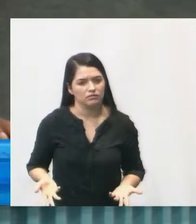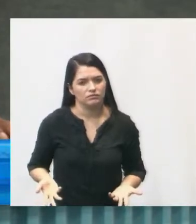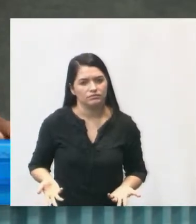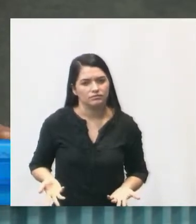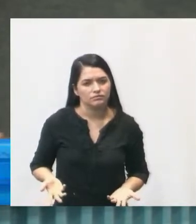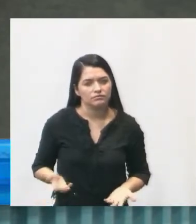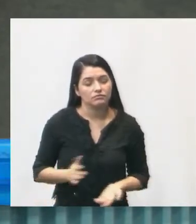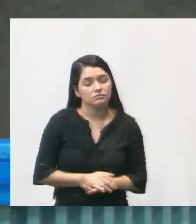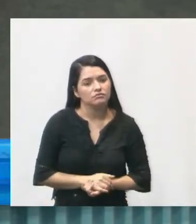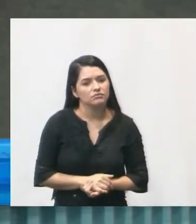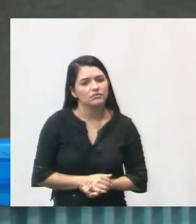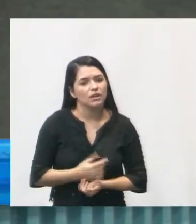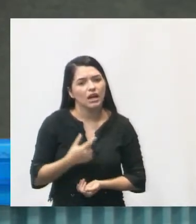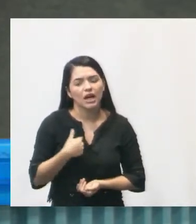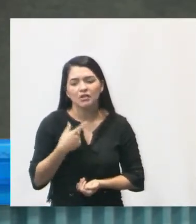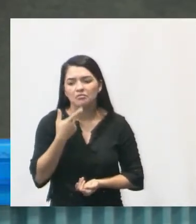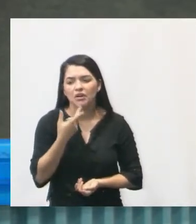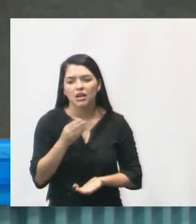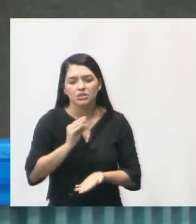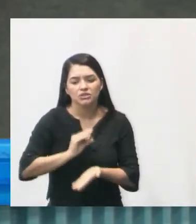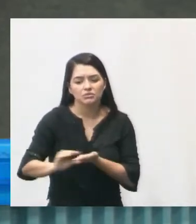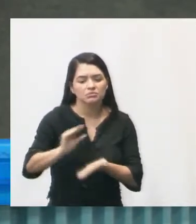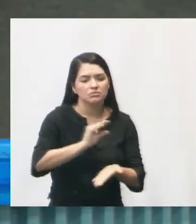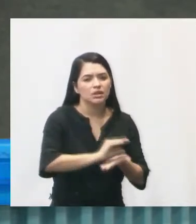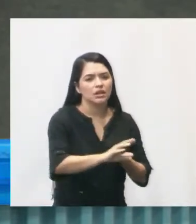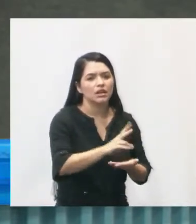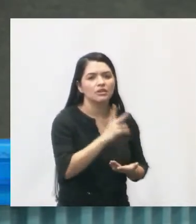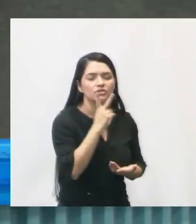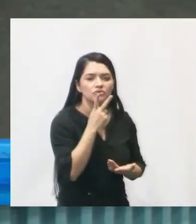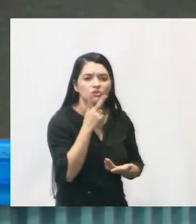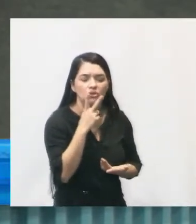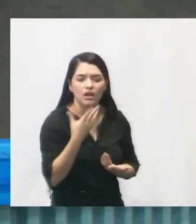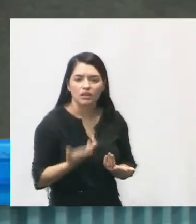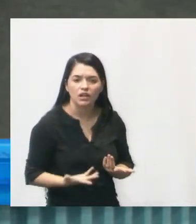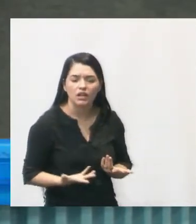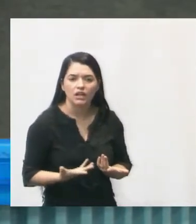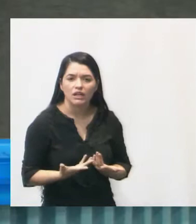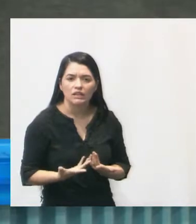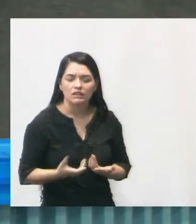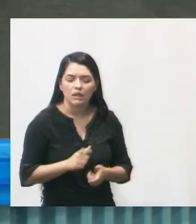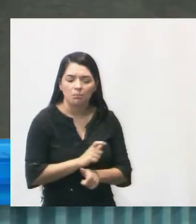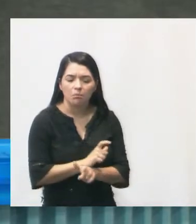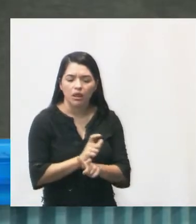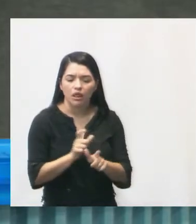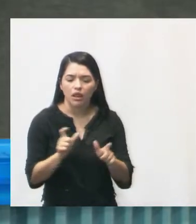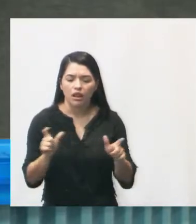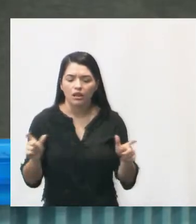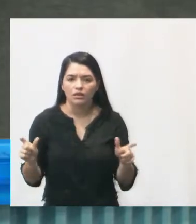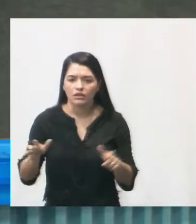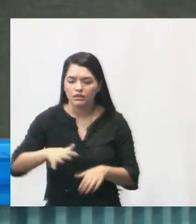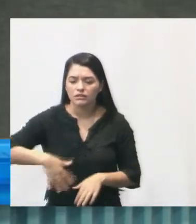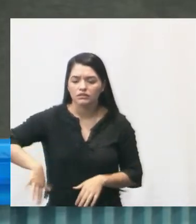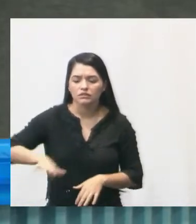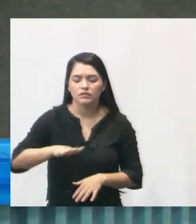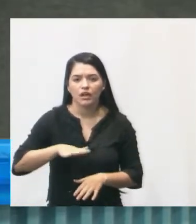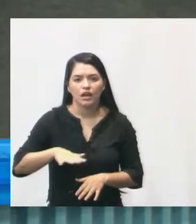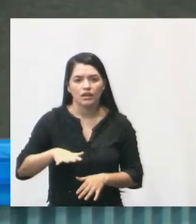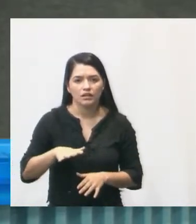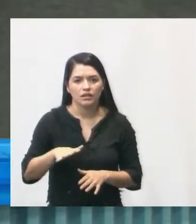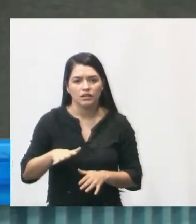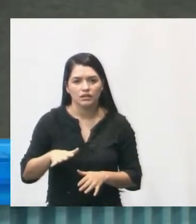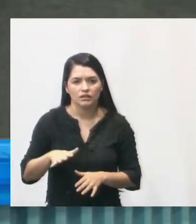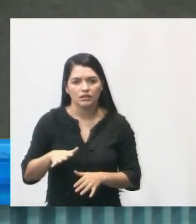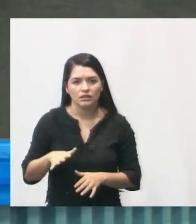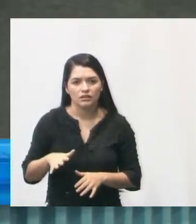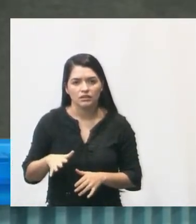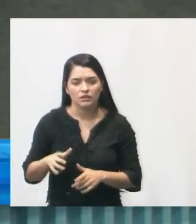E aí, como se fala, investimento da cidade de Vitória, e na sua maioria era região popular e